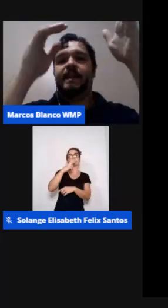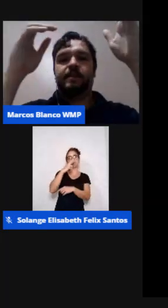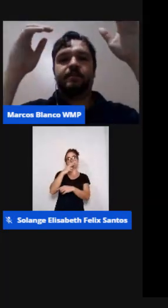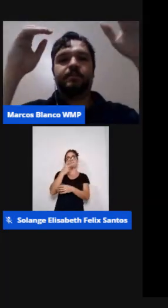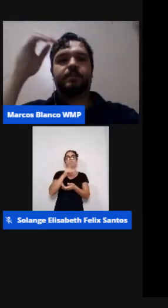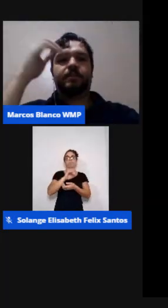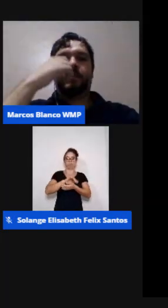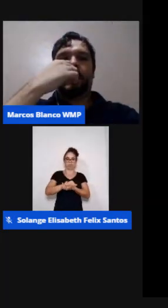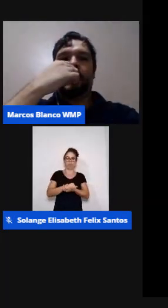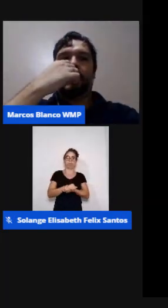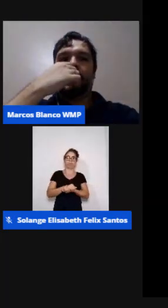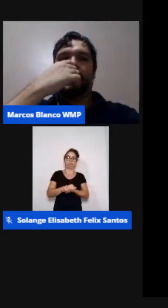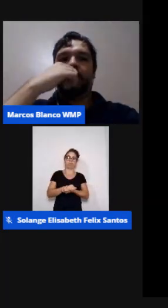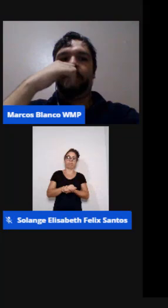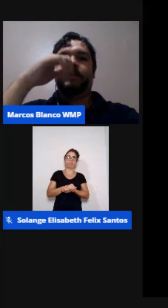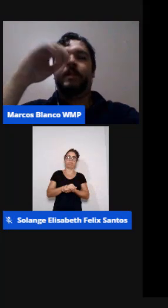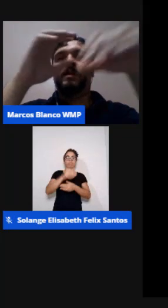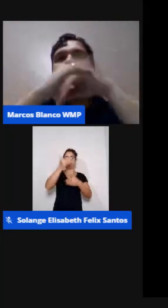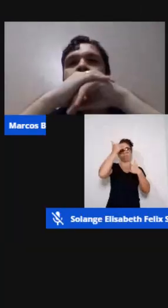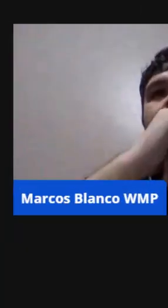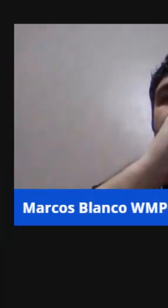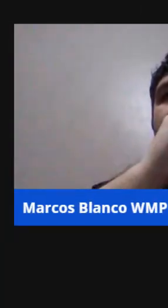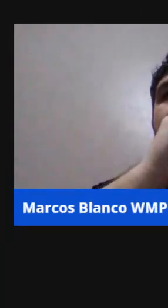Queria agradecer